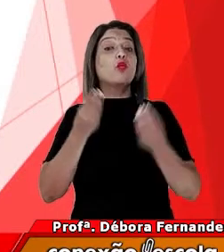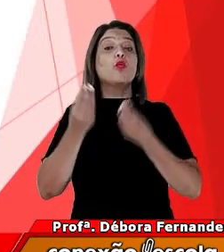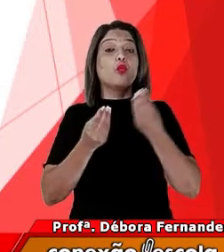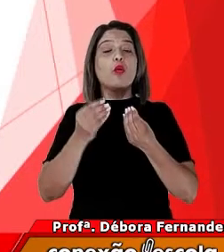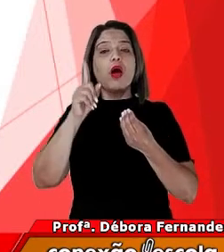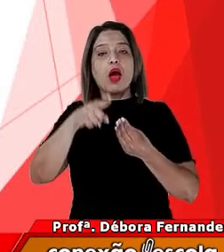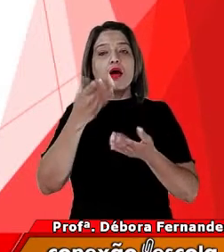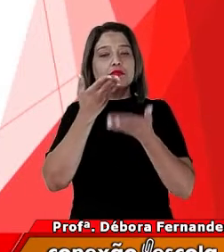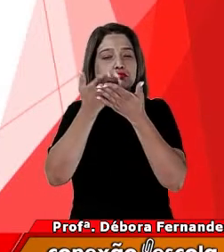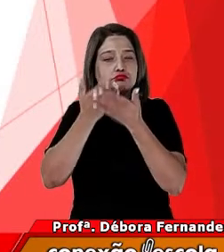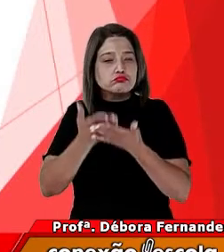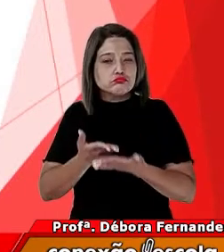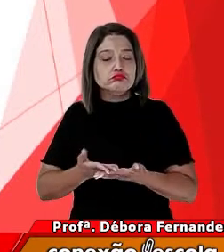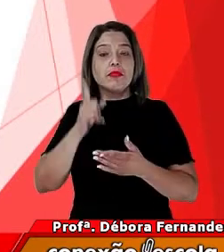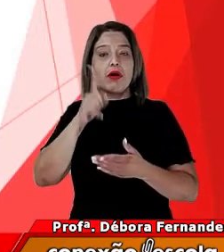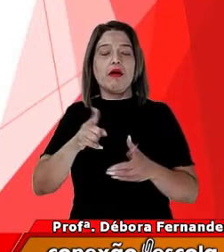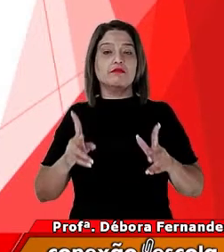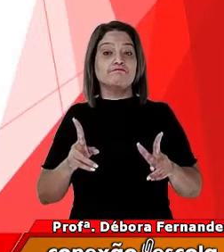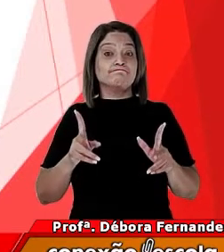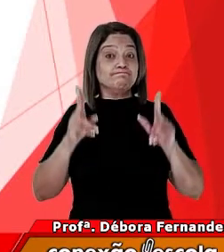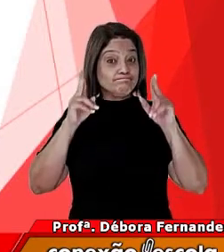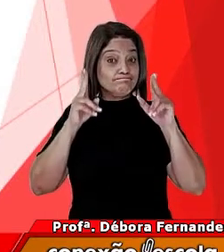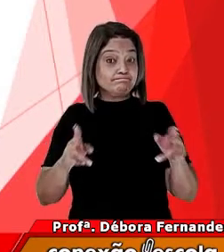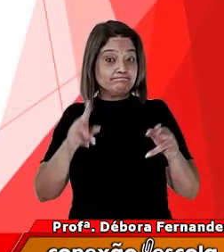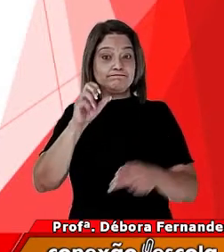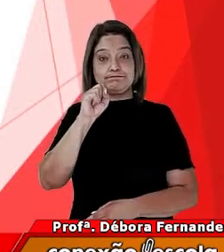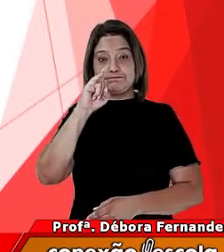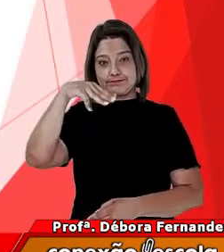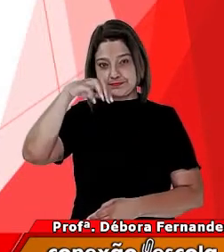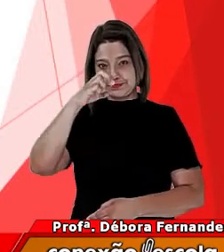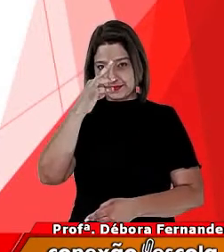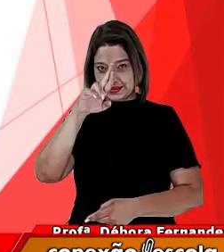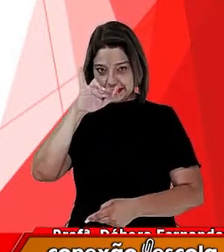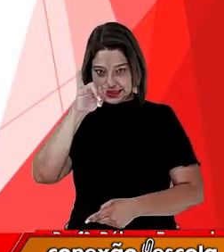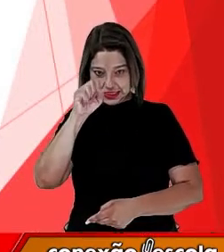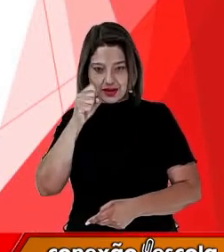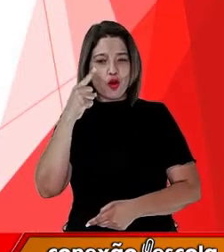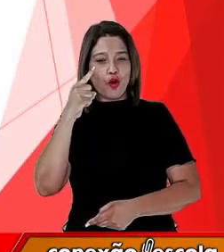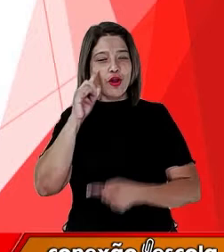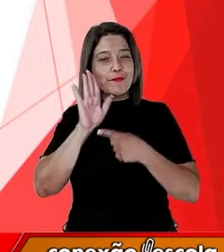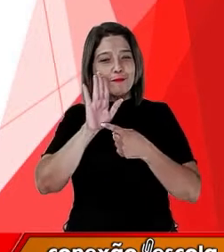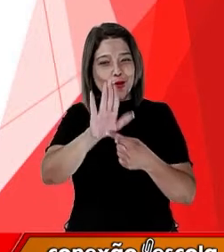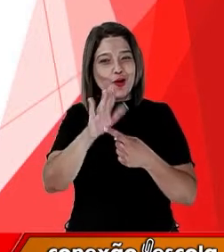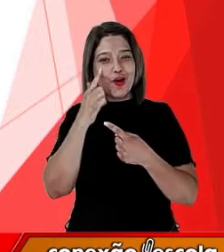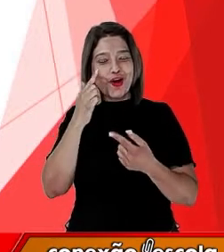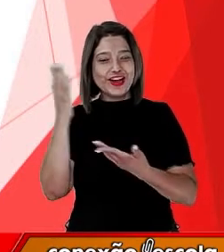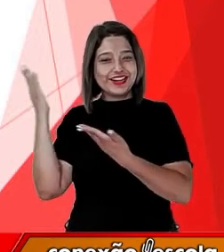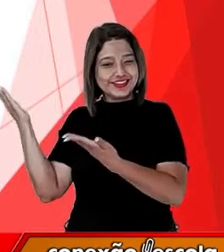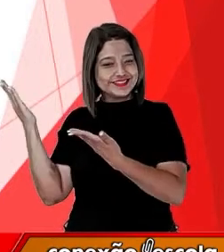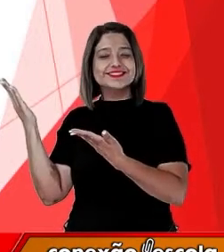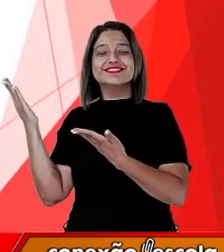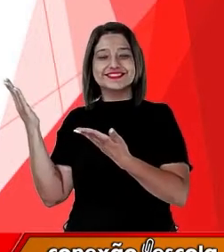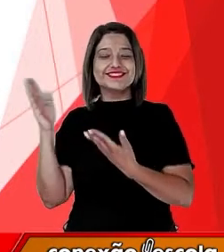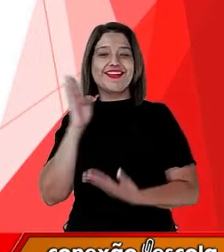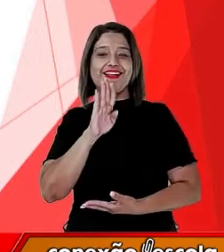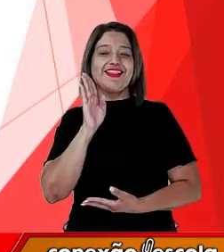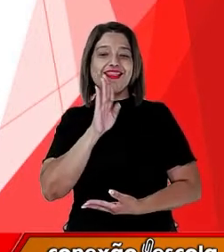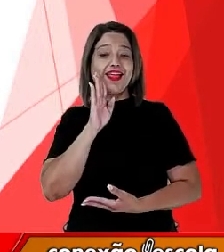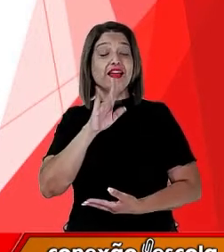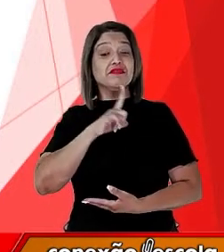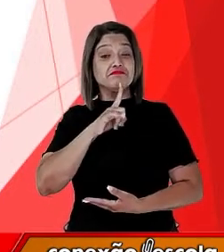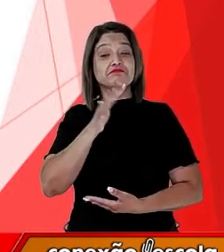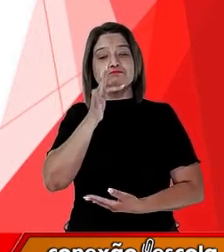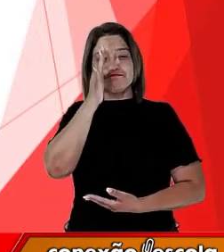estudo das simetrias. E vamos começar com essa imagem bem bacana aí de um orvalho, numa plantinha que está